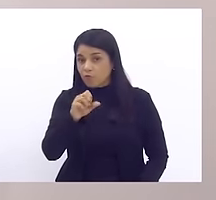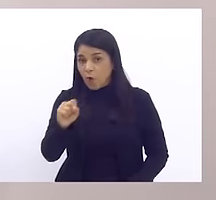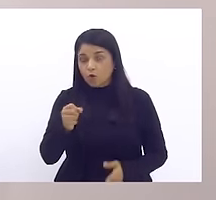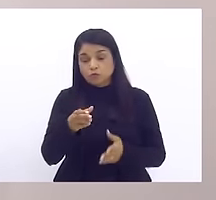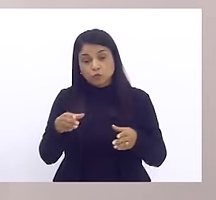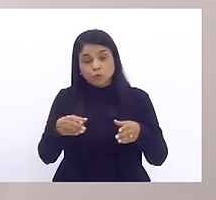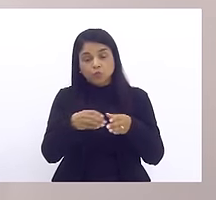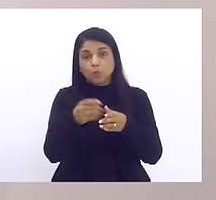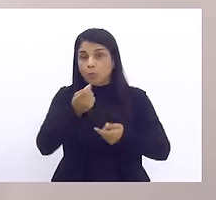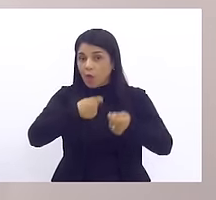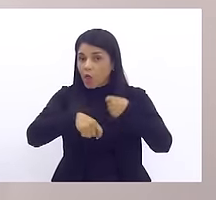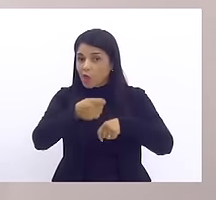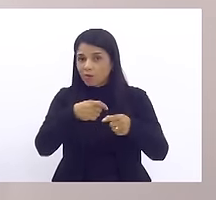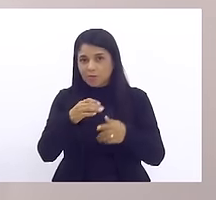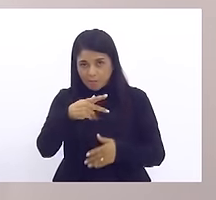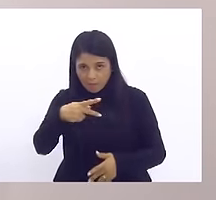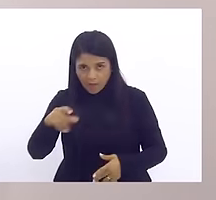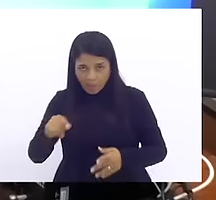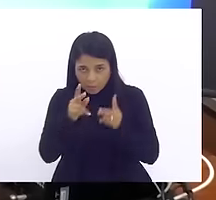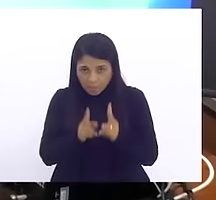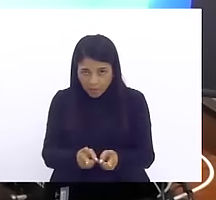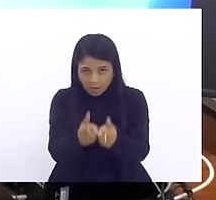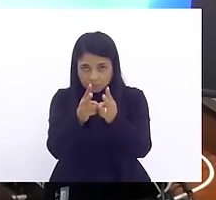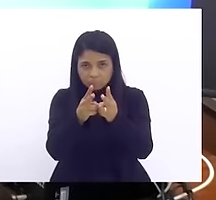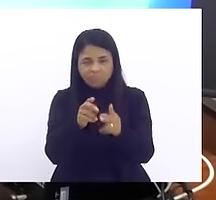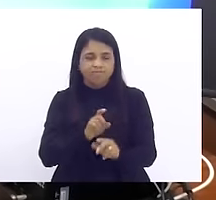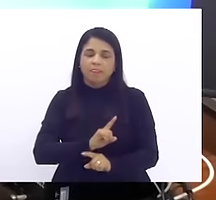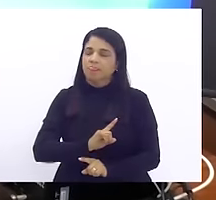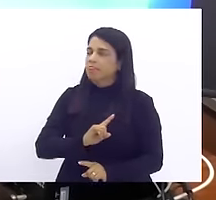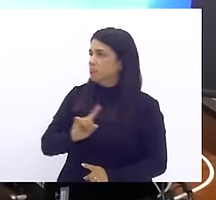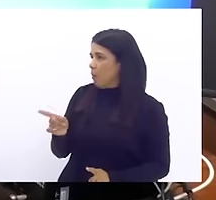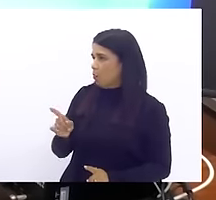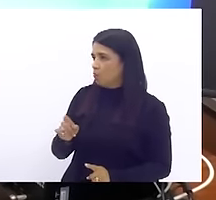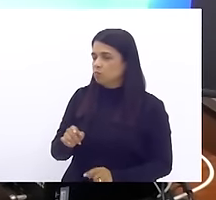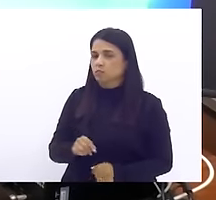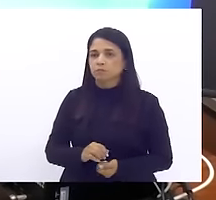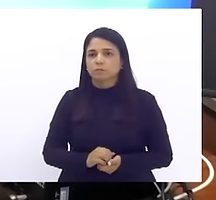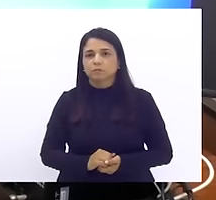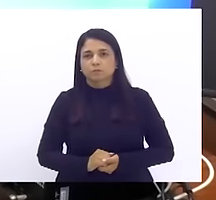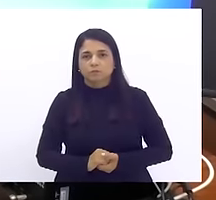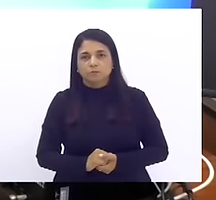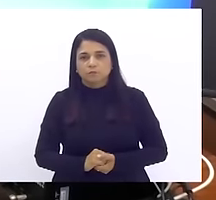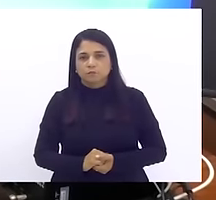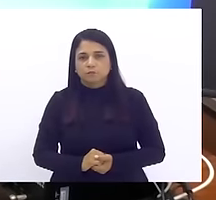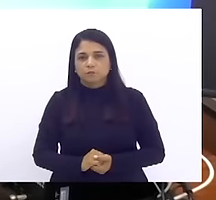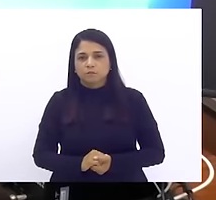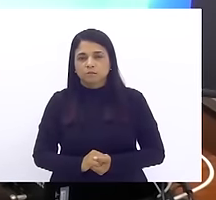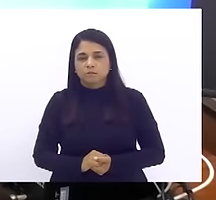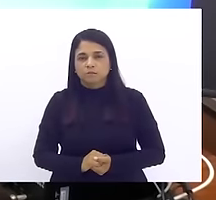da pele não eu vou eu quero voltar ainda